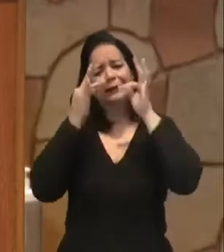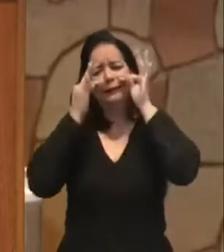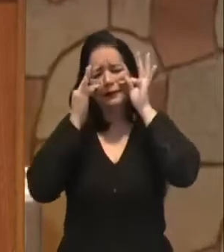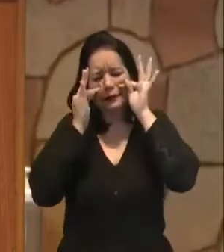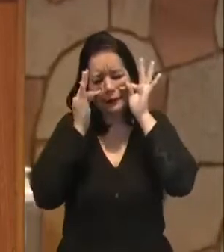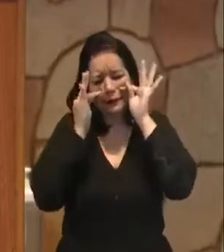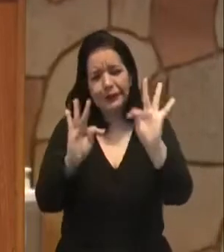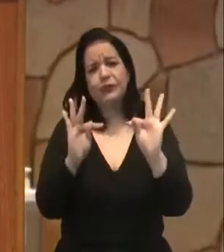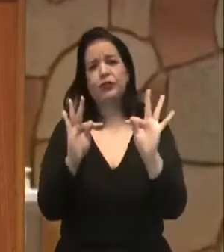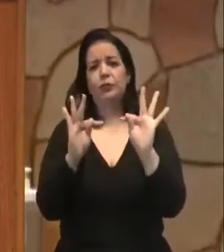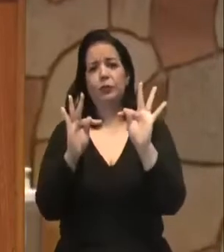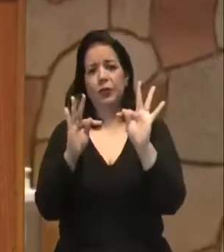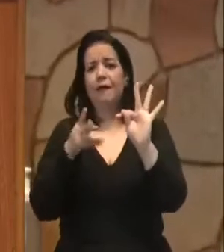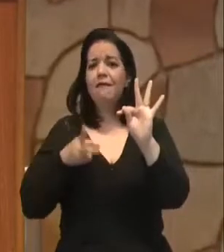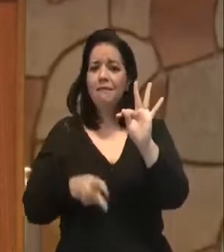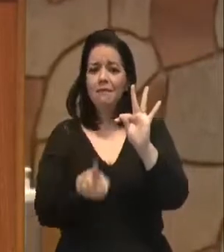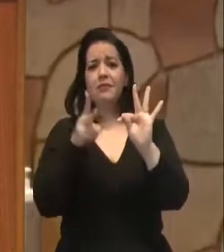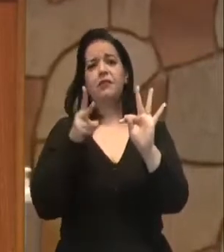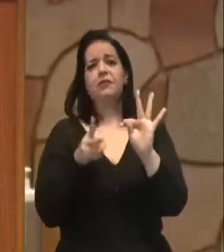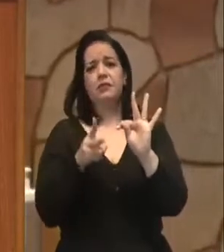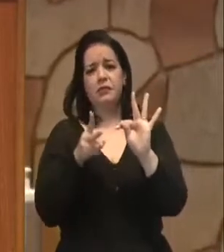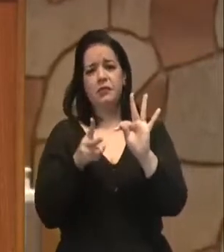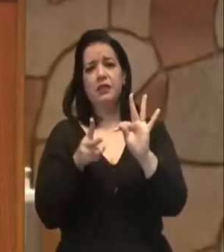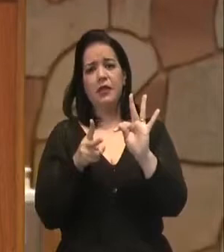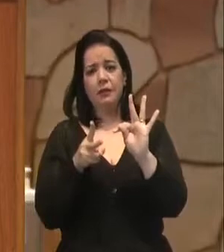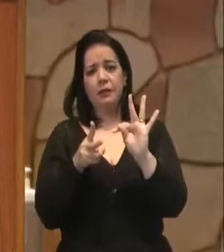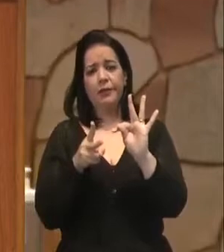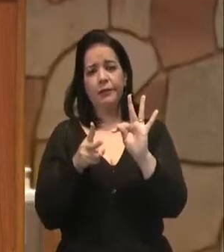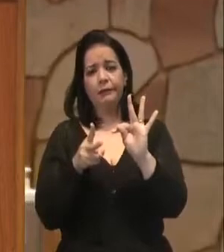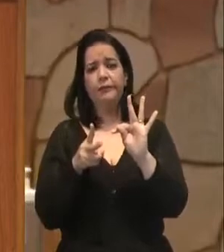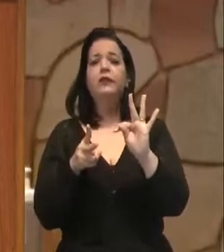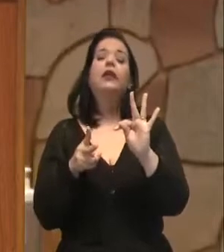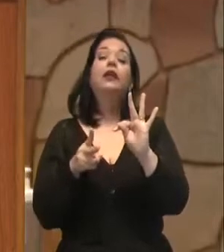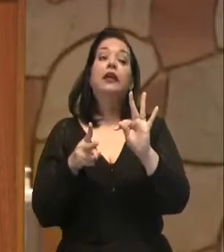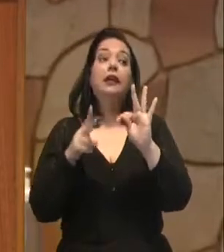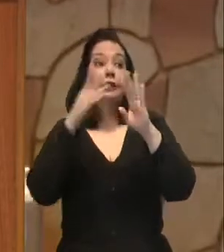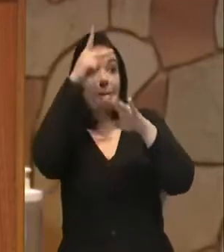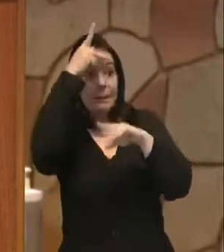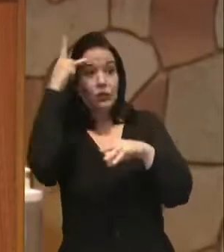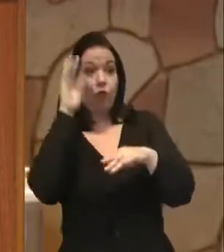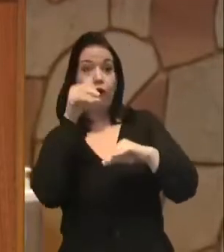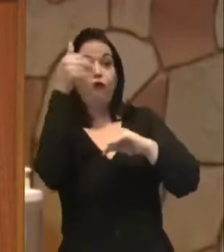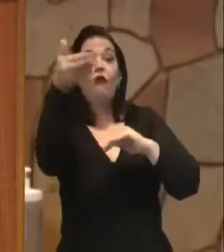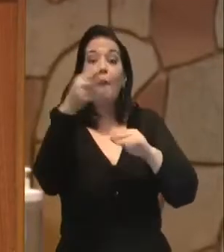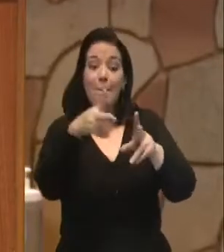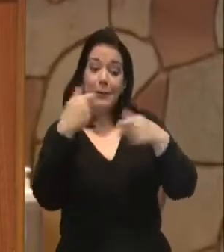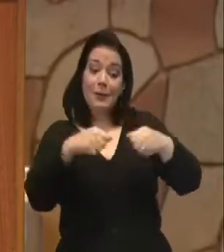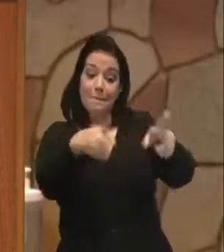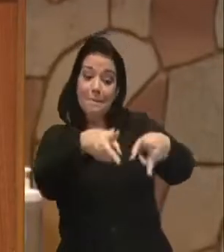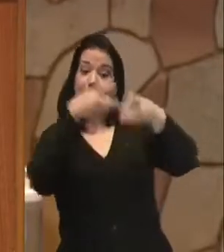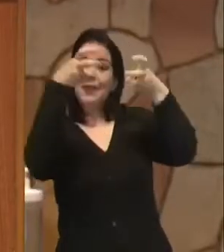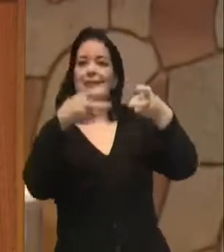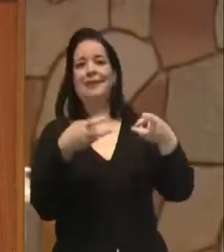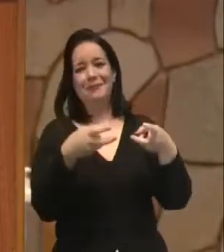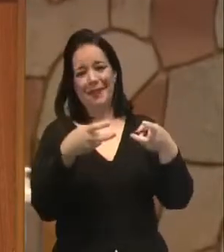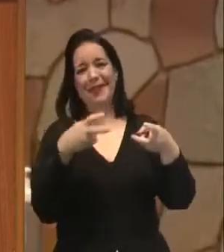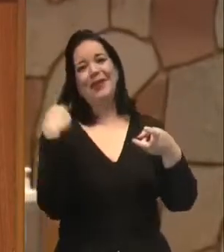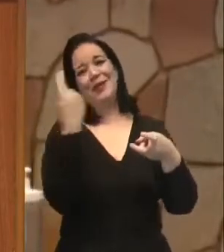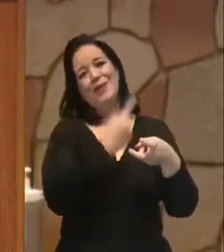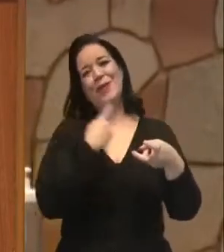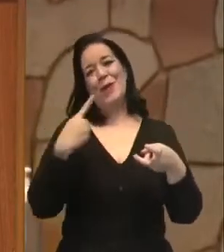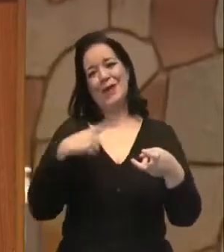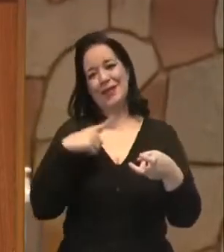seja e continue a ser relevante para o nosso tempo, para a nossa realidade, para a